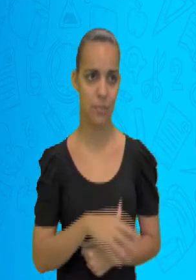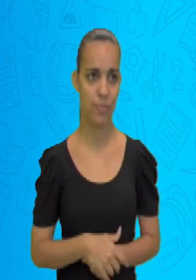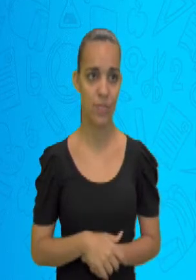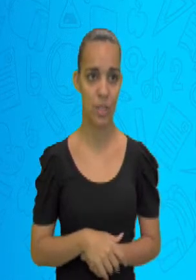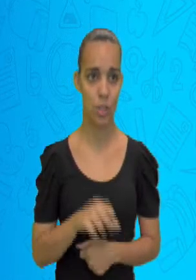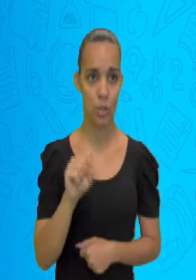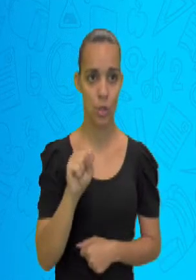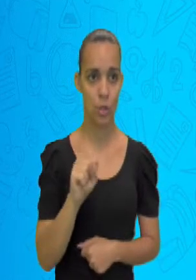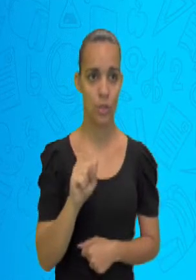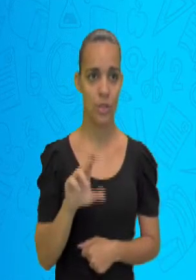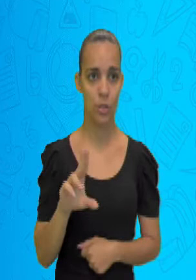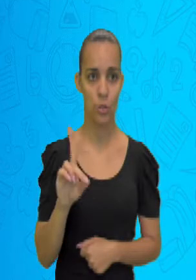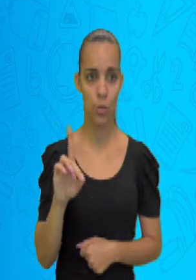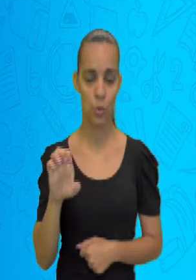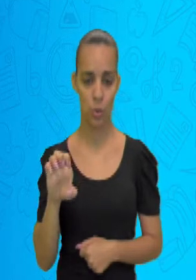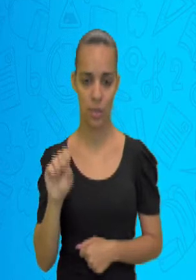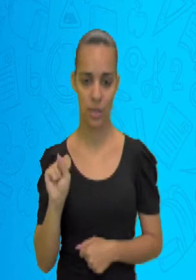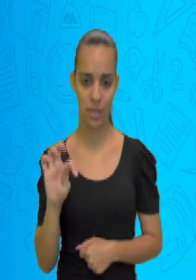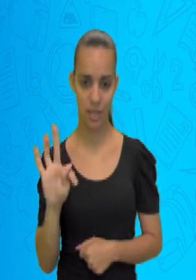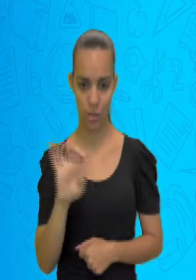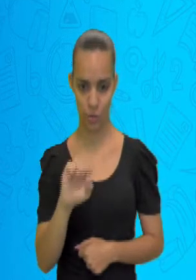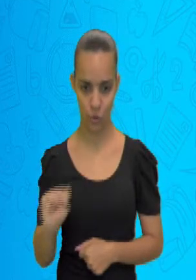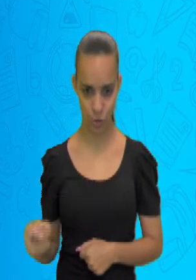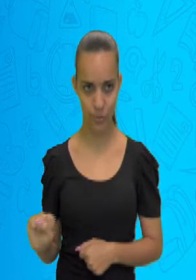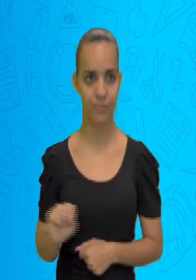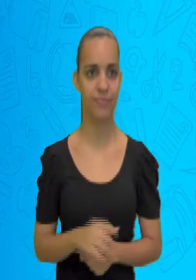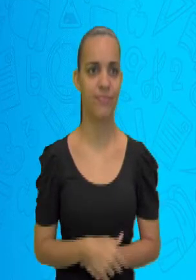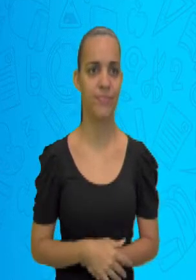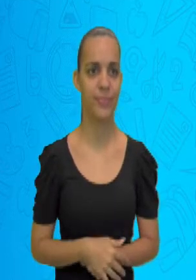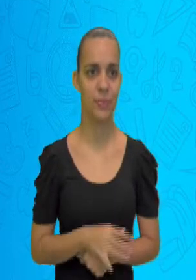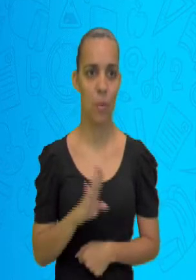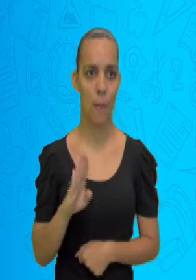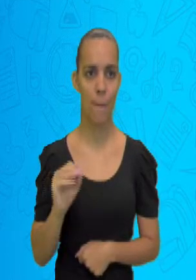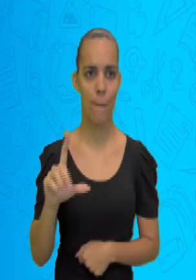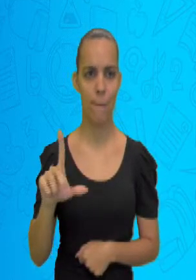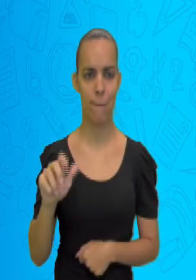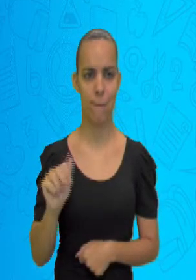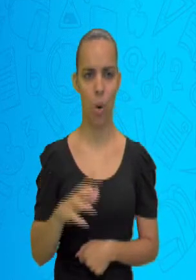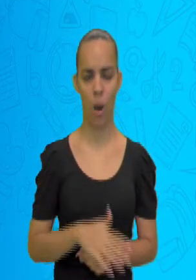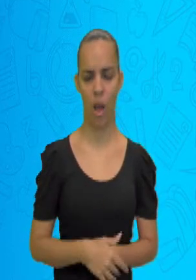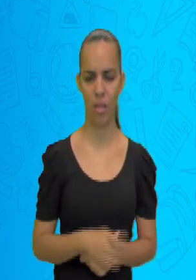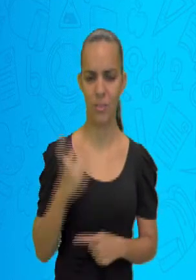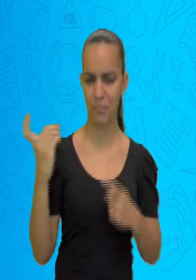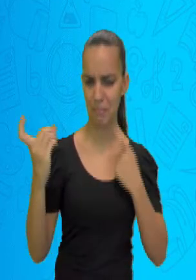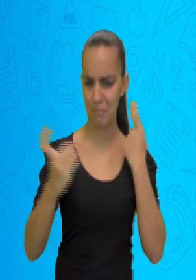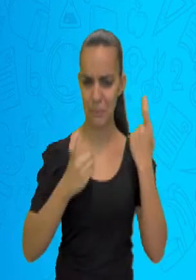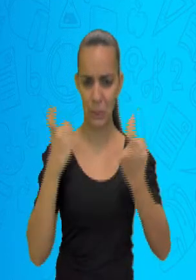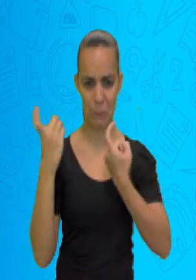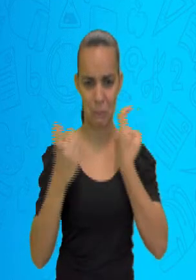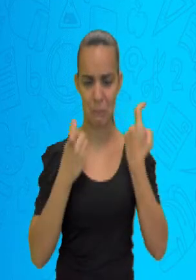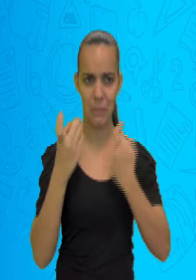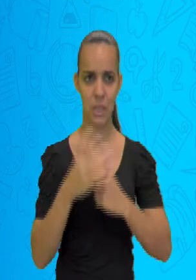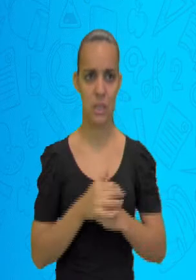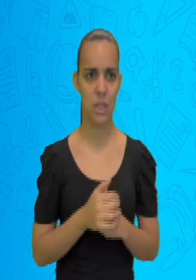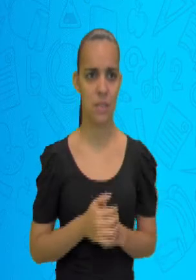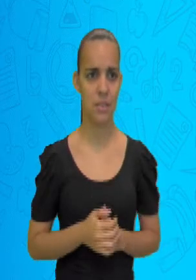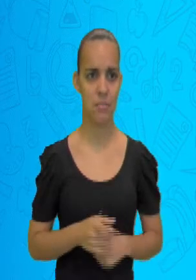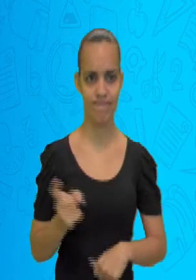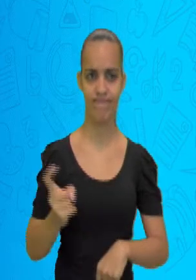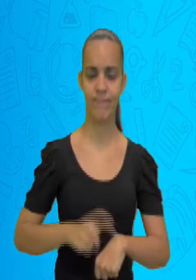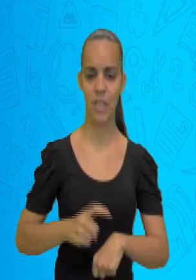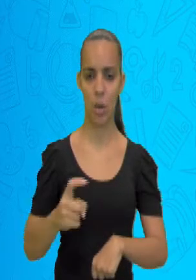Alguns exemplos da região sudeste. Bolado, quer dizer preocupado. Da